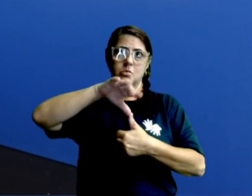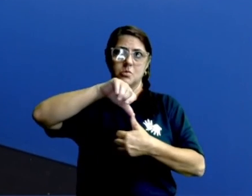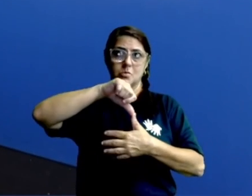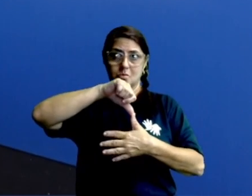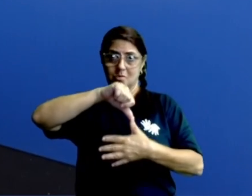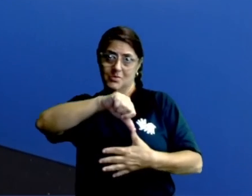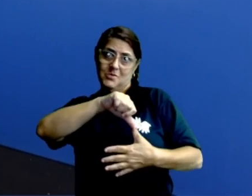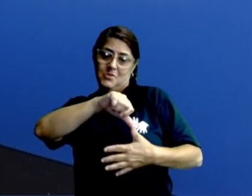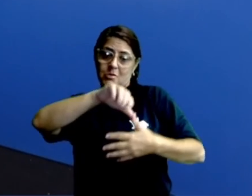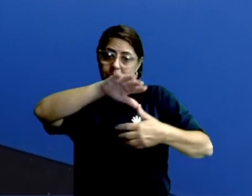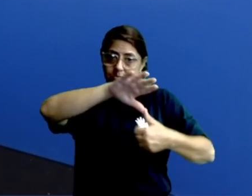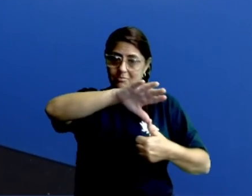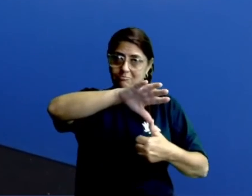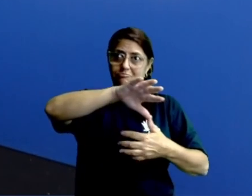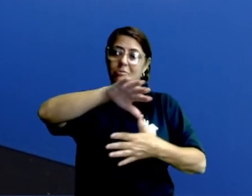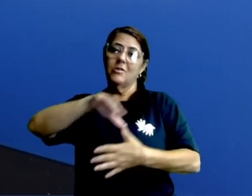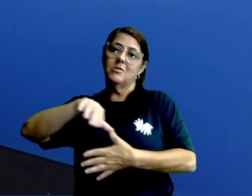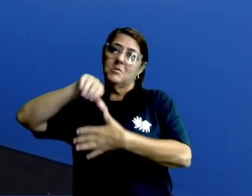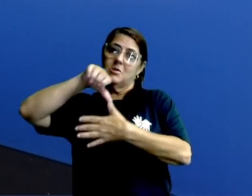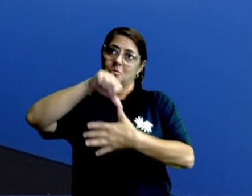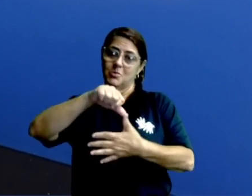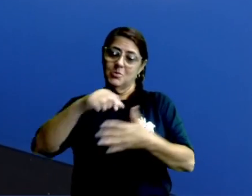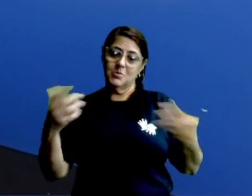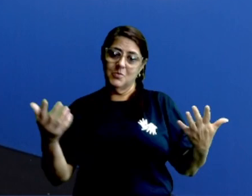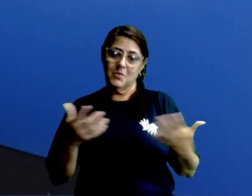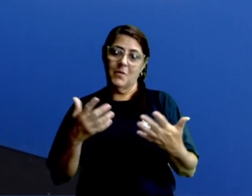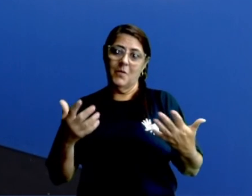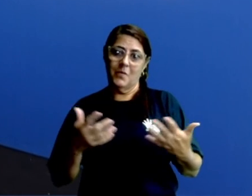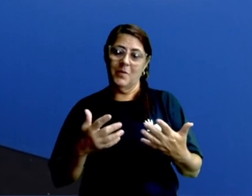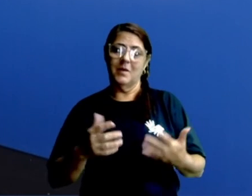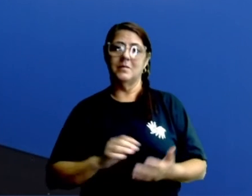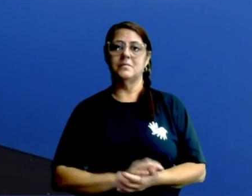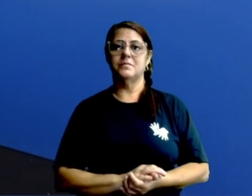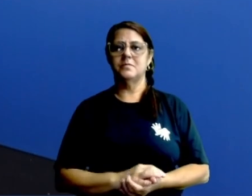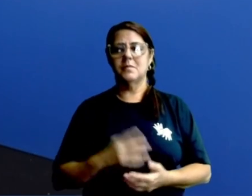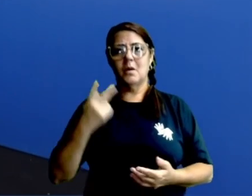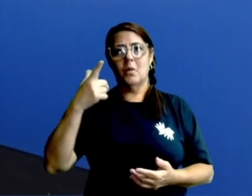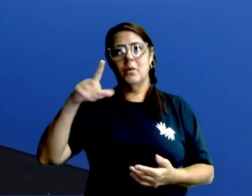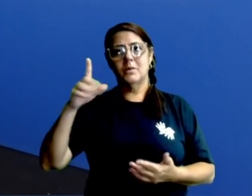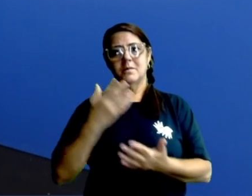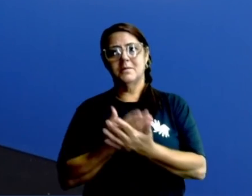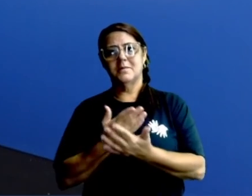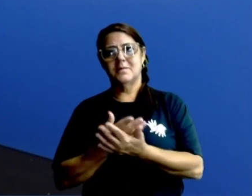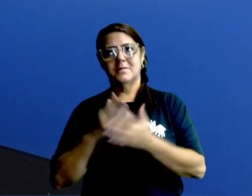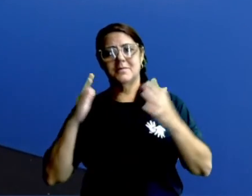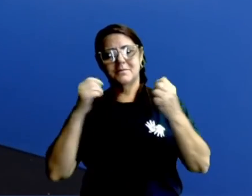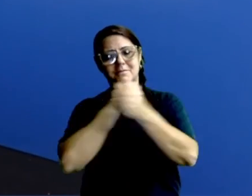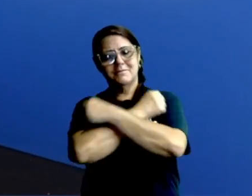que vocês tenham gostado da aula e vemos na próxima.